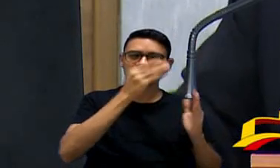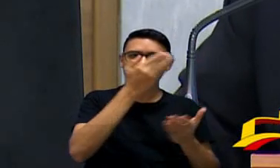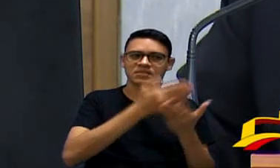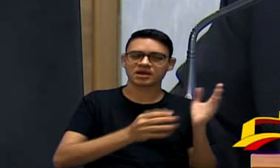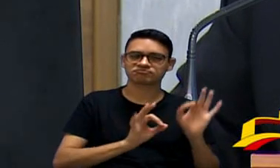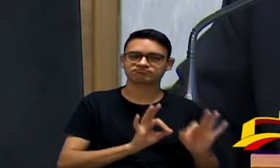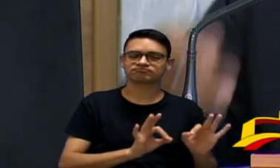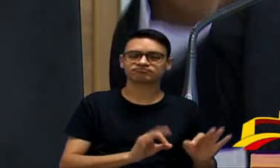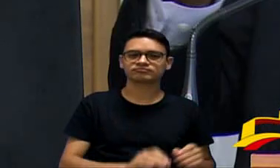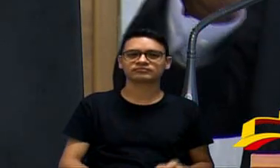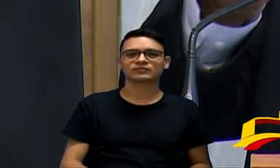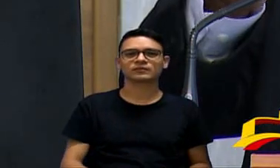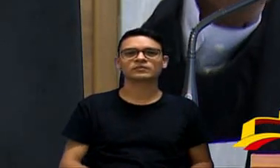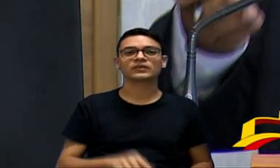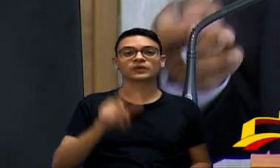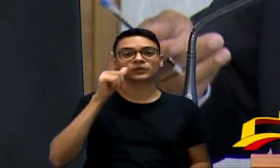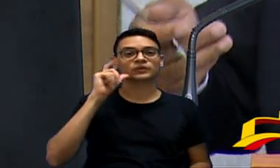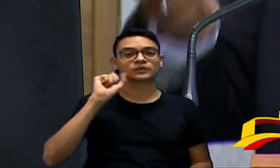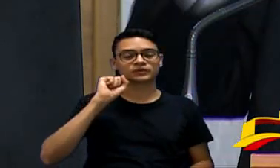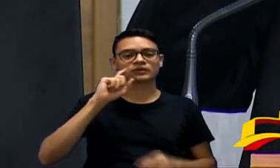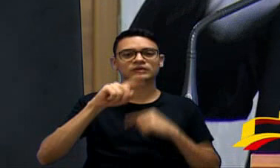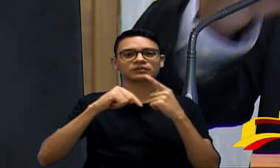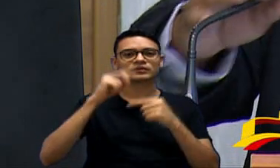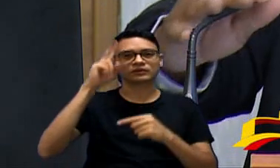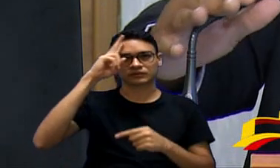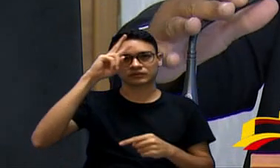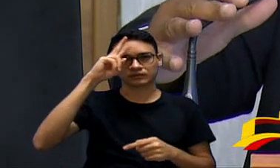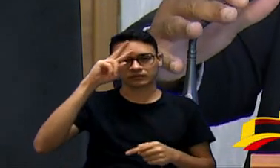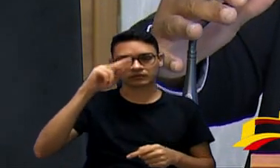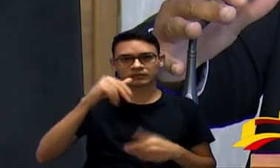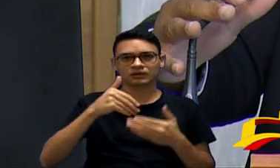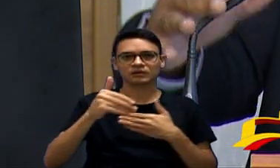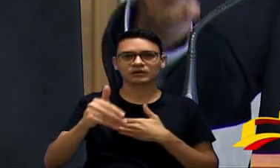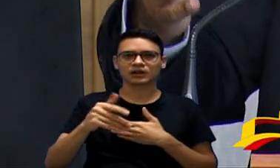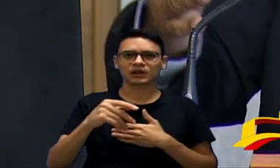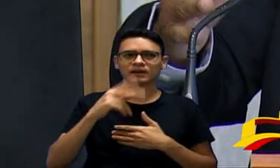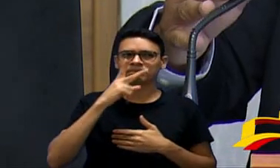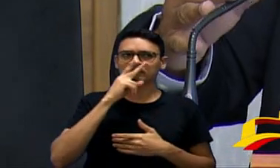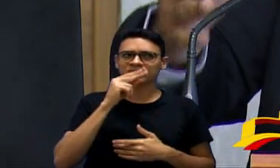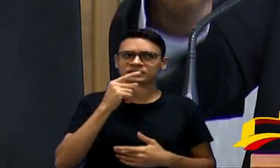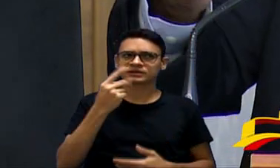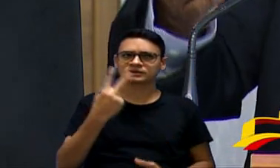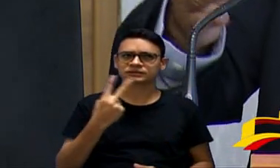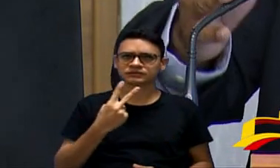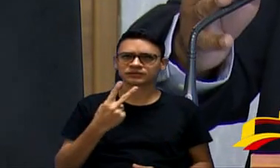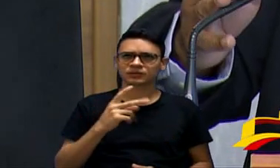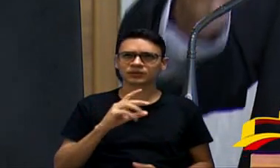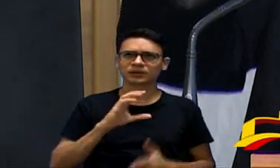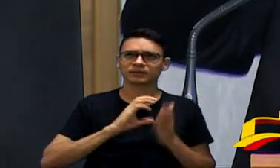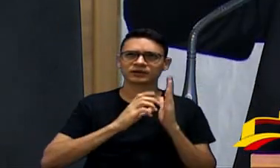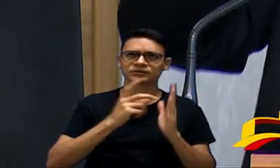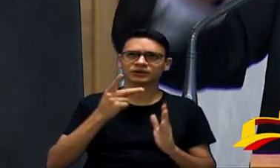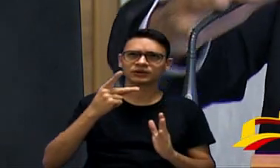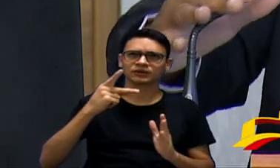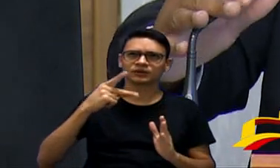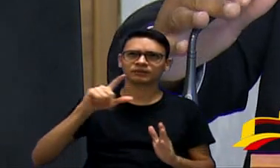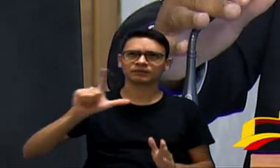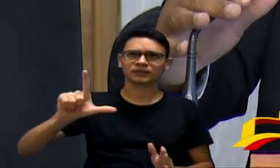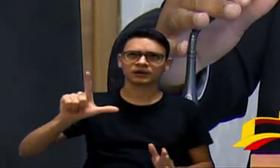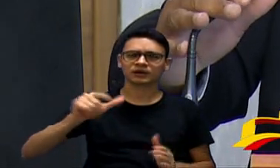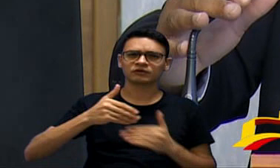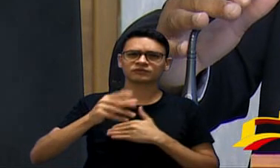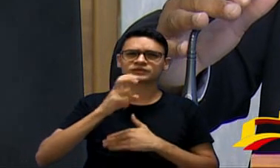vereador. E só para lembrar também, parece que, se eu não me engano, a vice é do PL, né? Vai sair do PL e vai sair aqui.